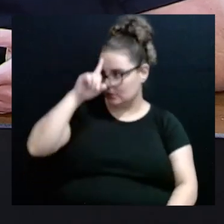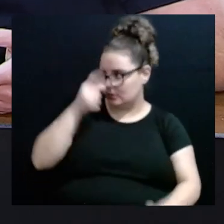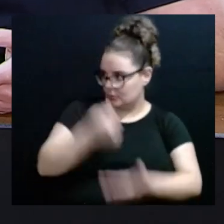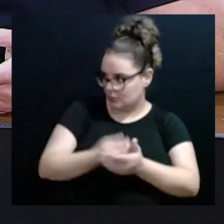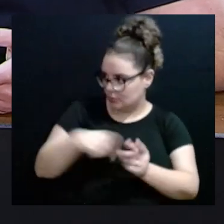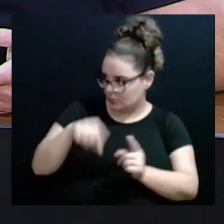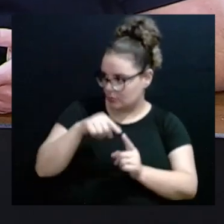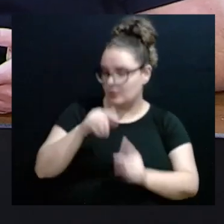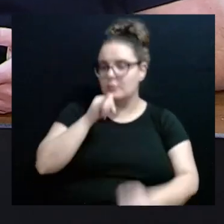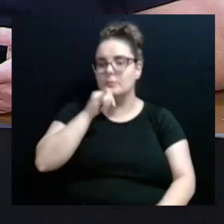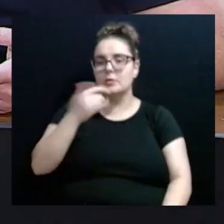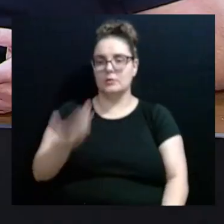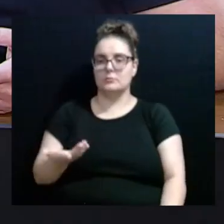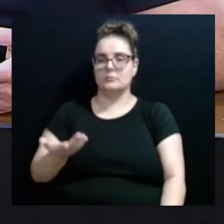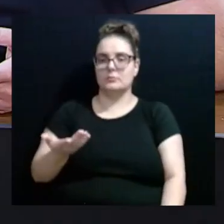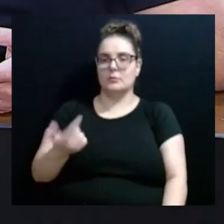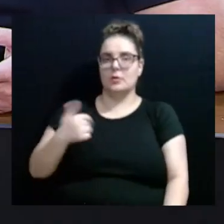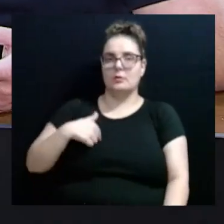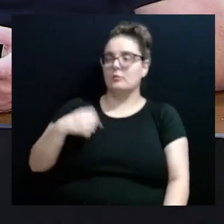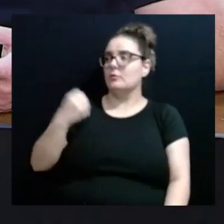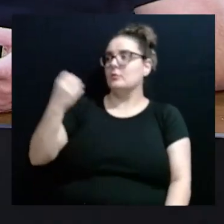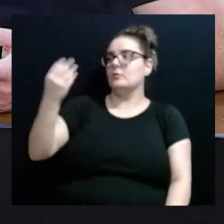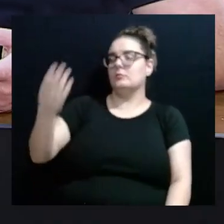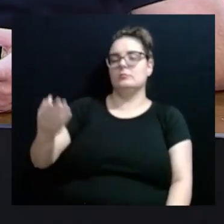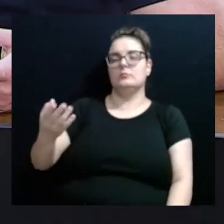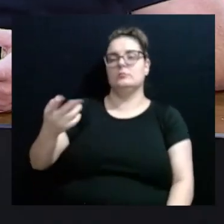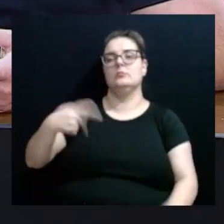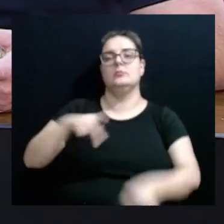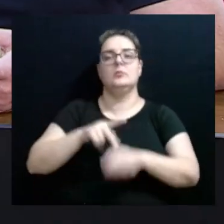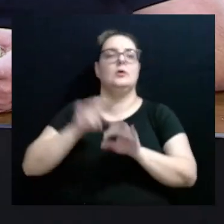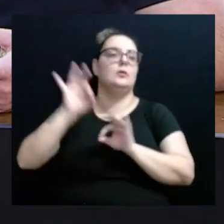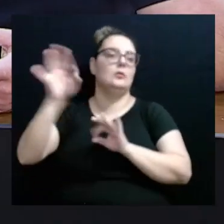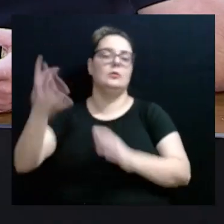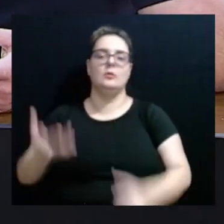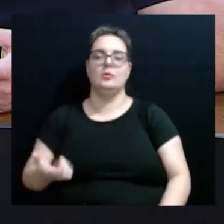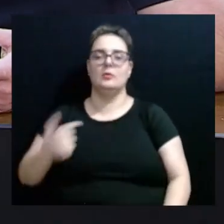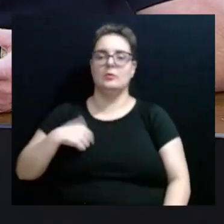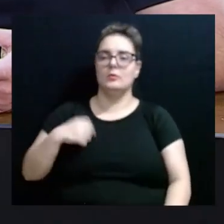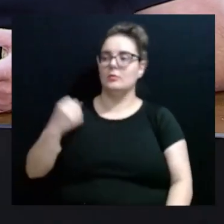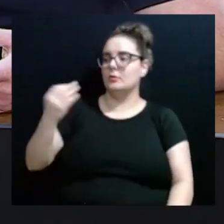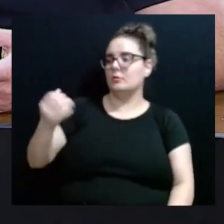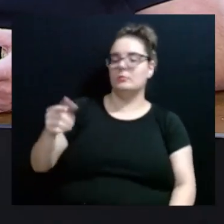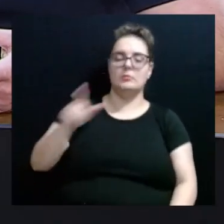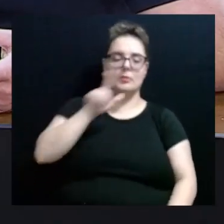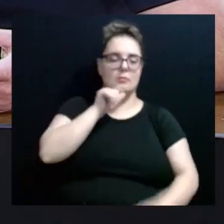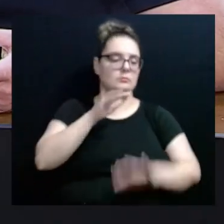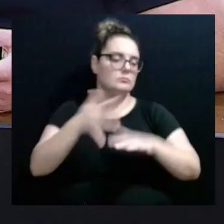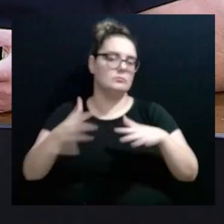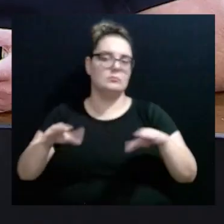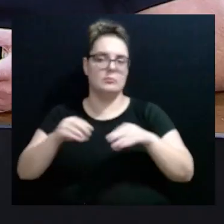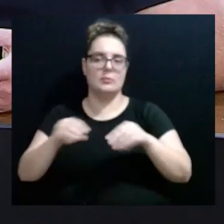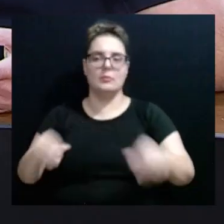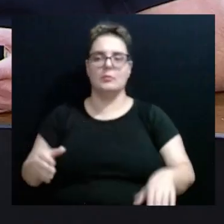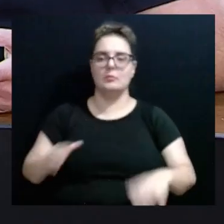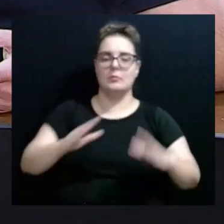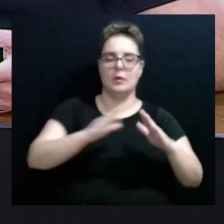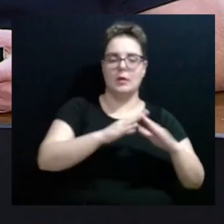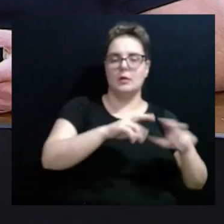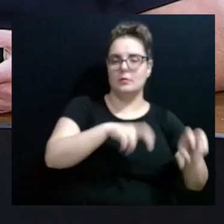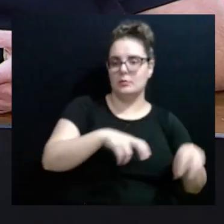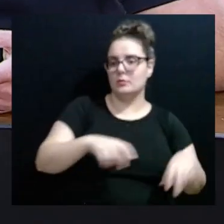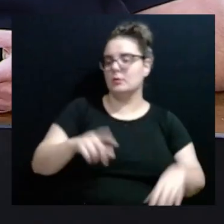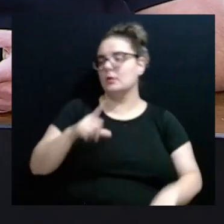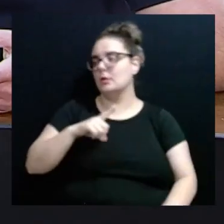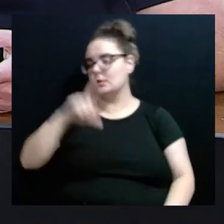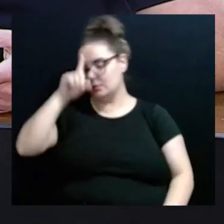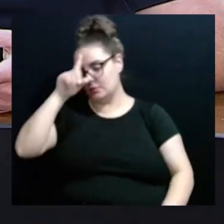daí ela precisa definir um objetivo, por exemplo, vou viajar para fora do país, vou viajar para a praia, vou viajar para uma